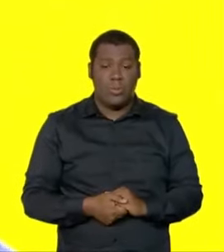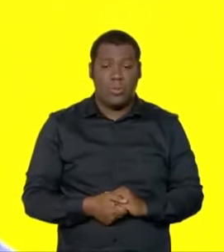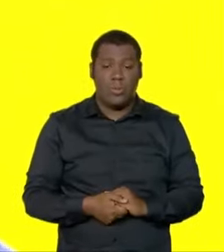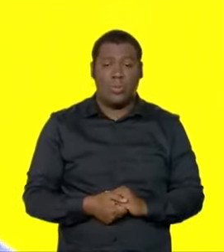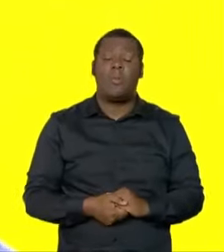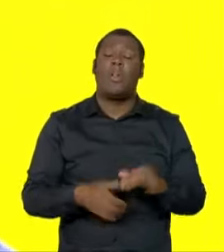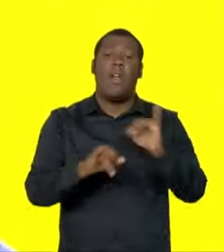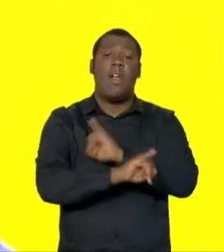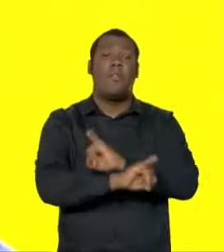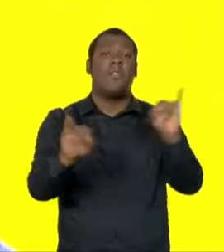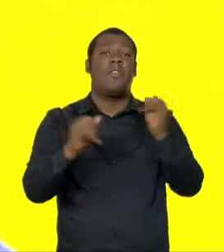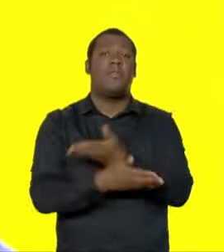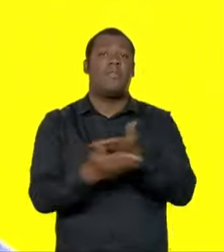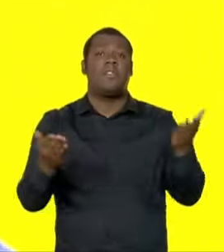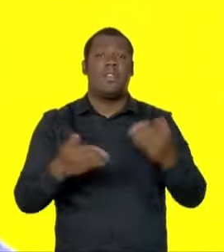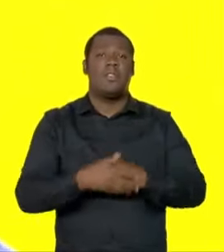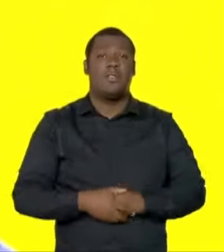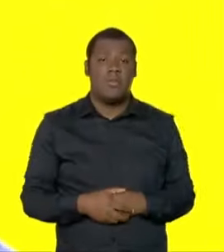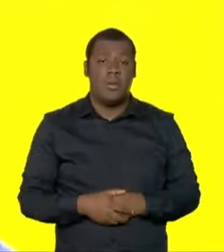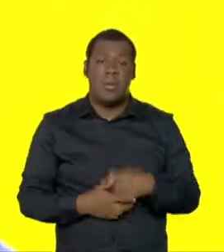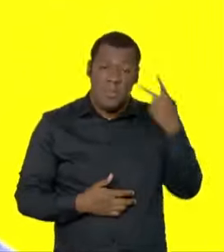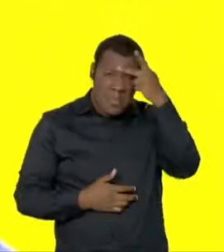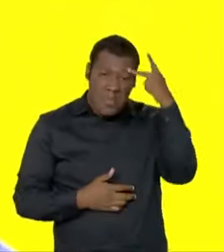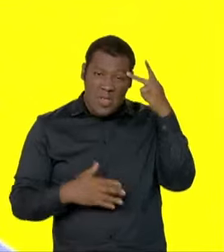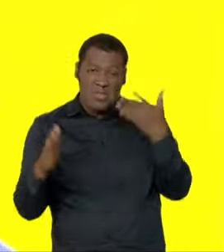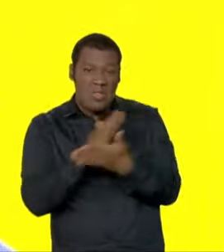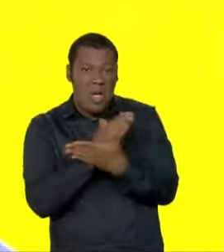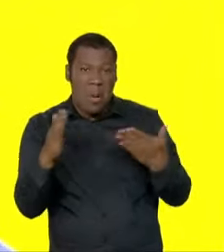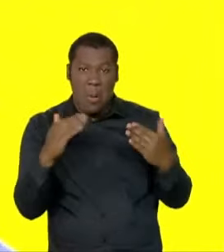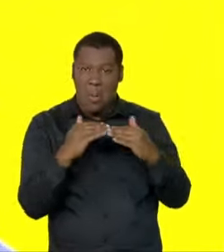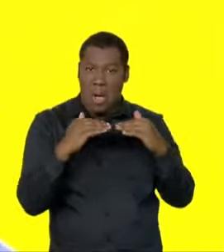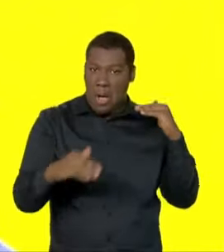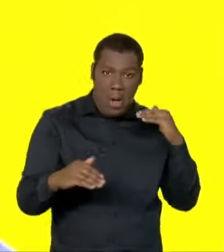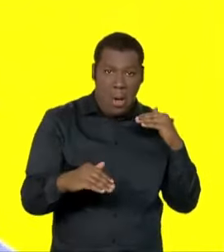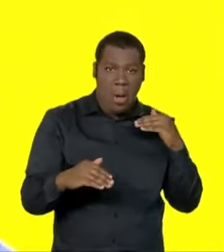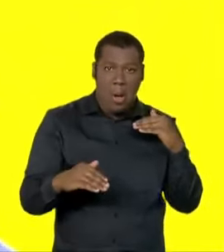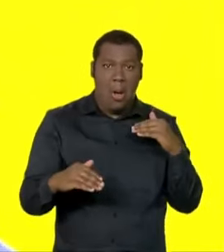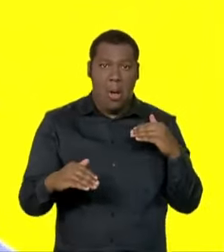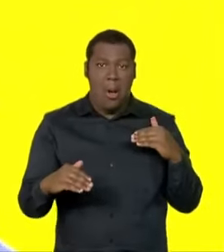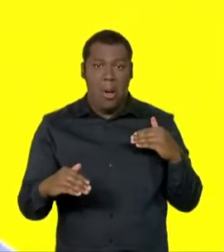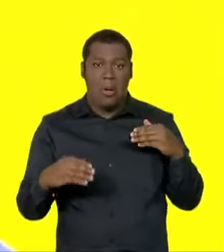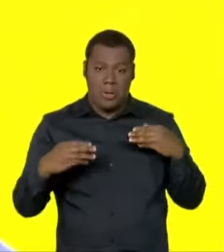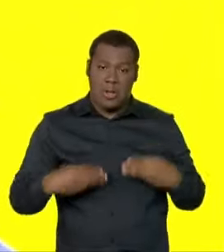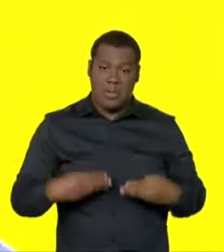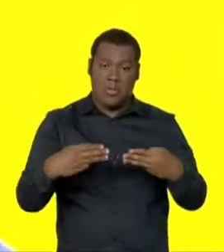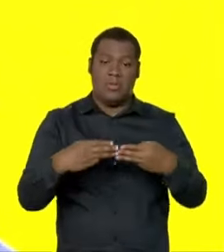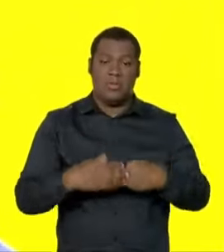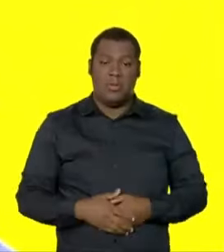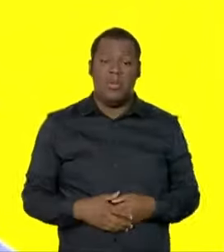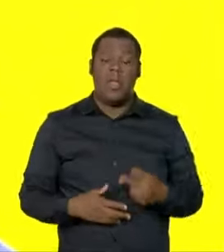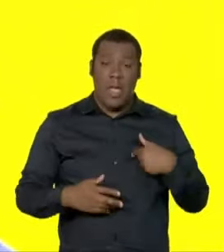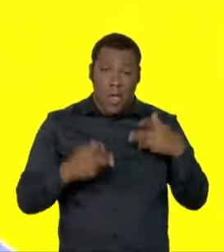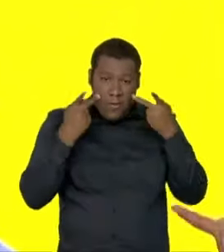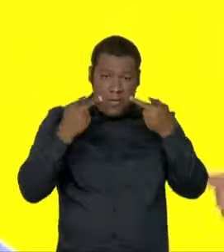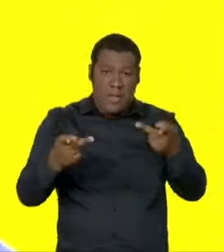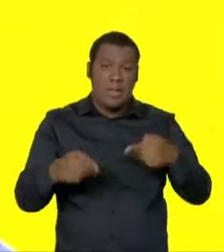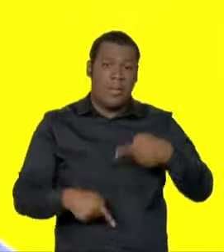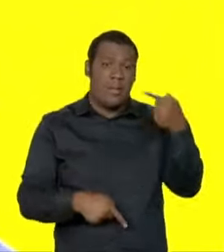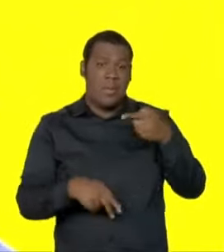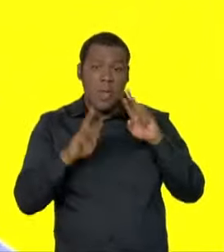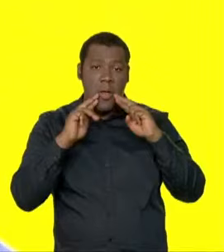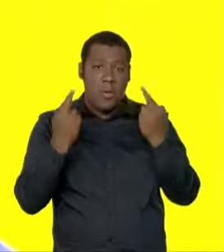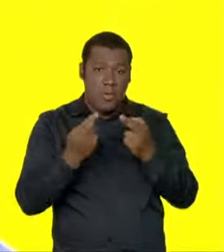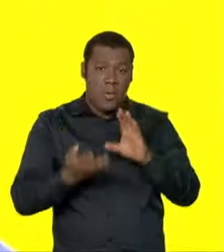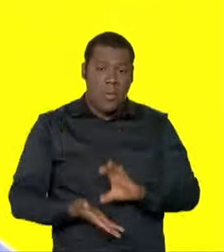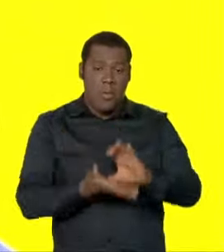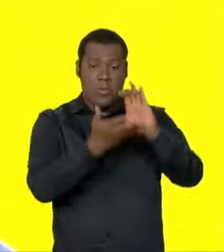queria lembrar que essa reivindicação, Padilha, saiu do conselho. Eu vim à primeira reunião do conselho que o senhor